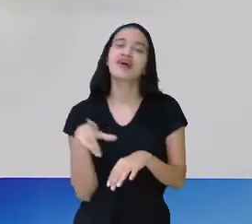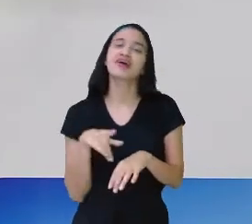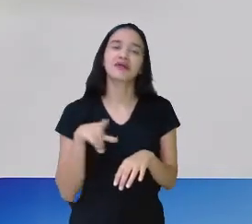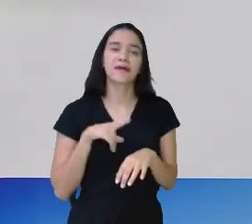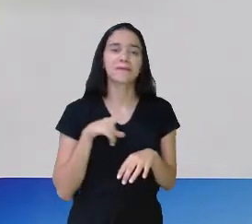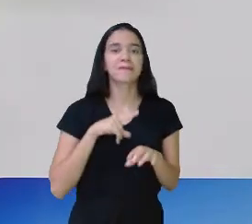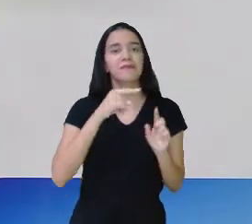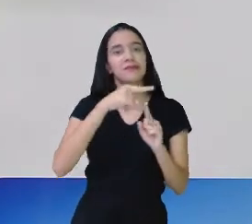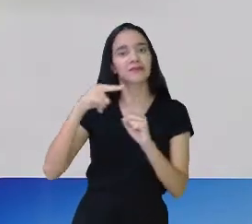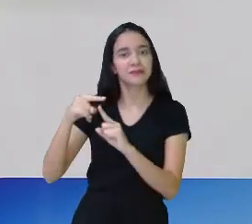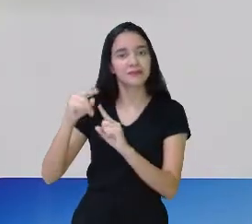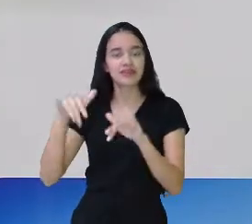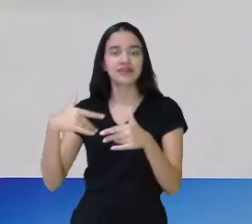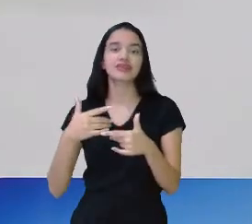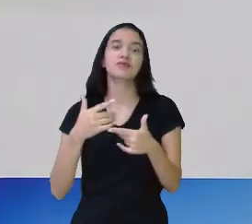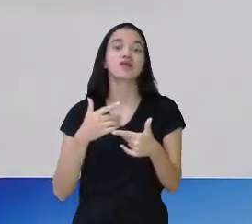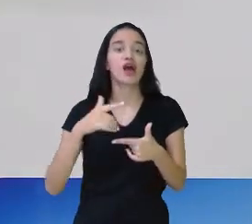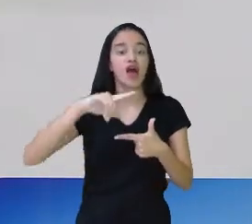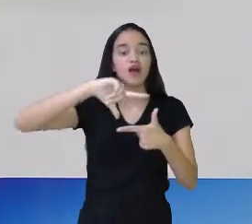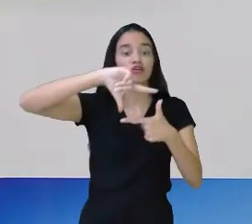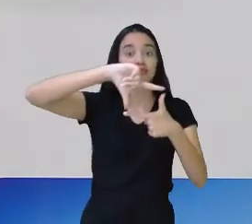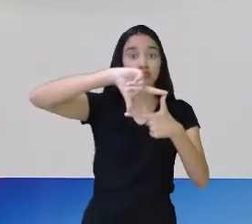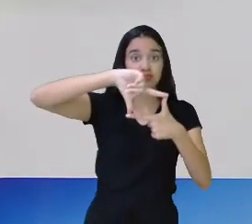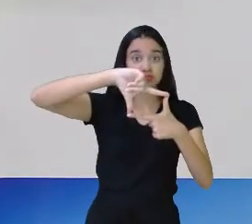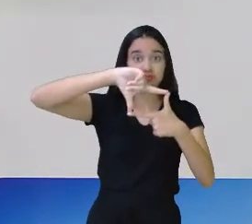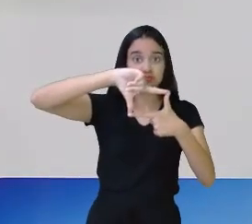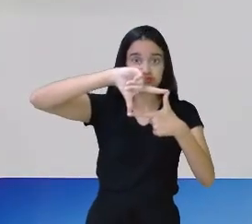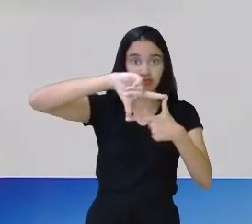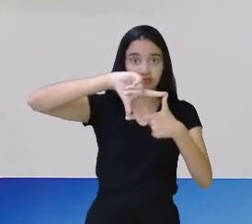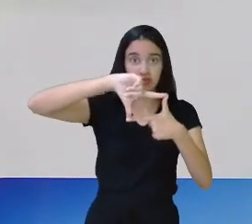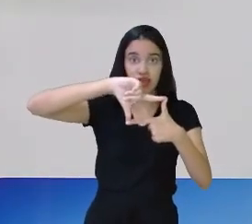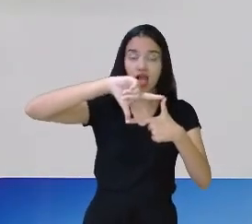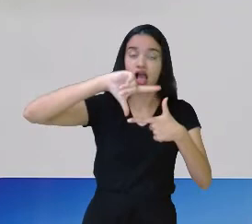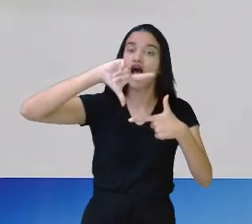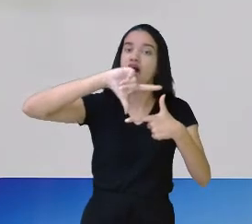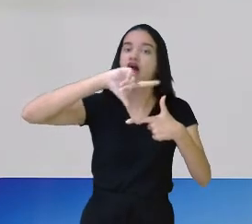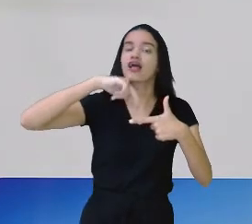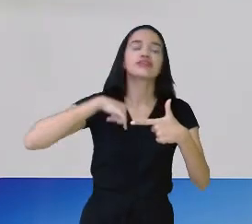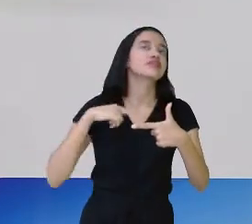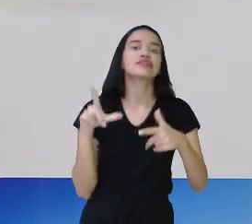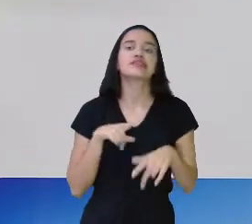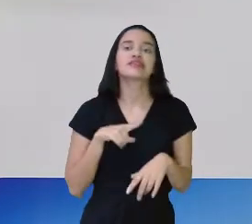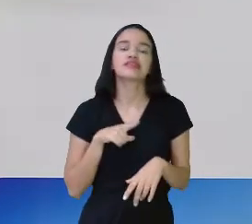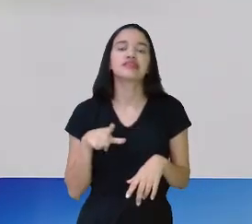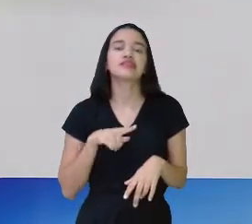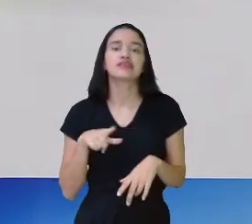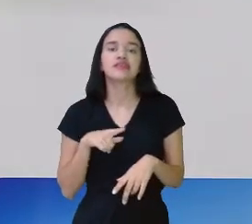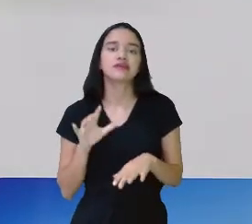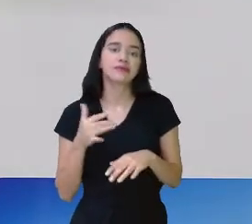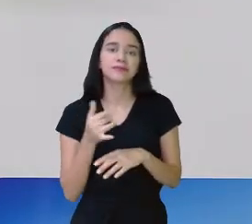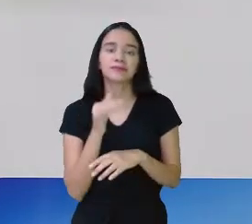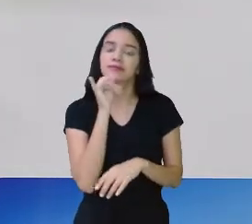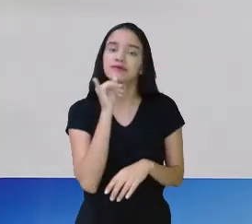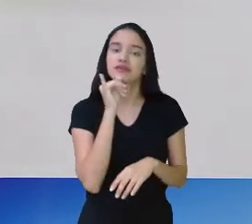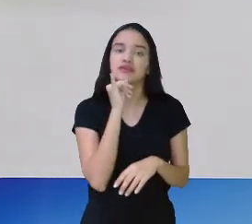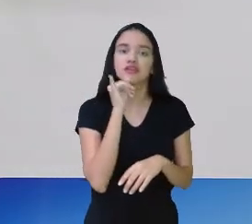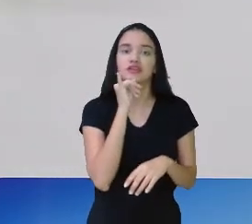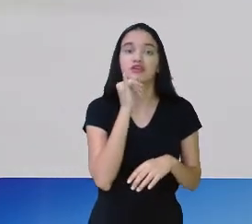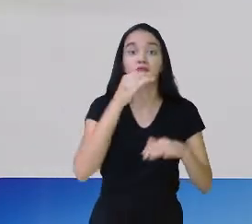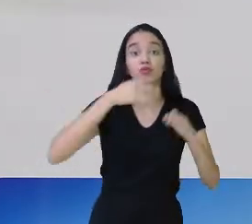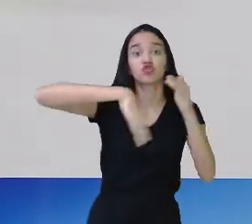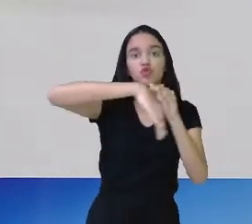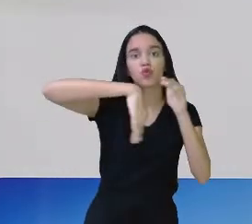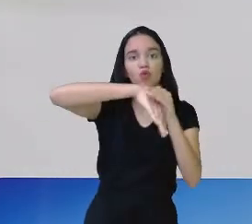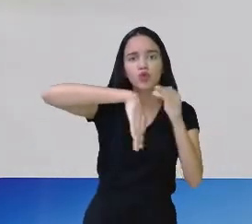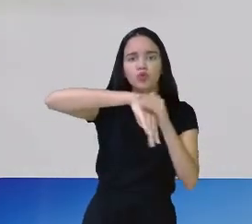tipo, voltando para o retângulo, a gente tem o campo de futebol, por exemplo, tem um formato retangular, que